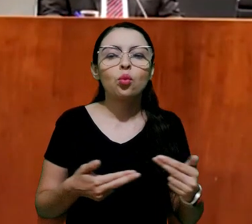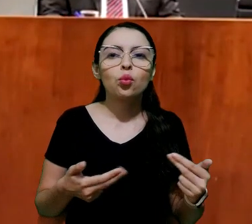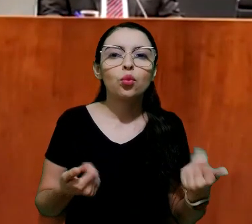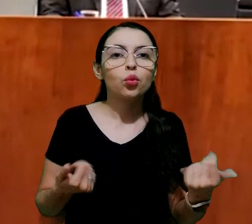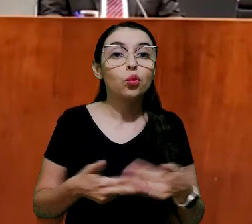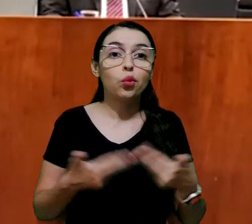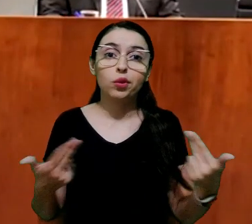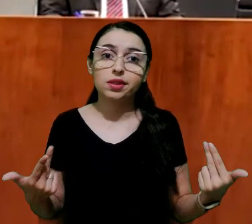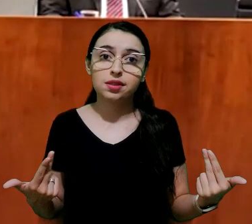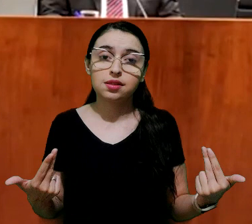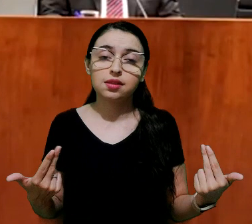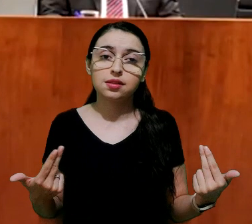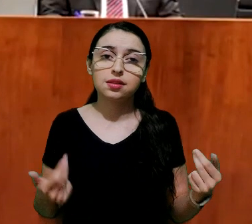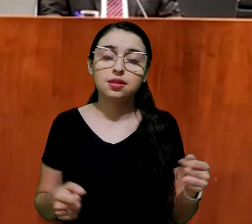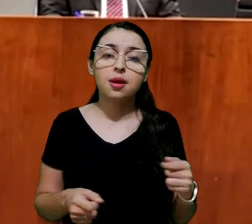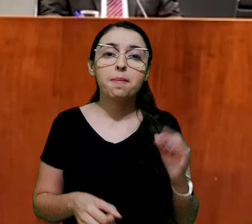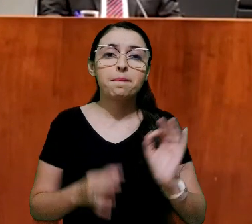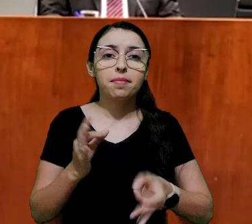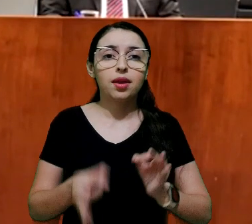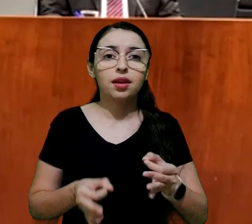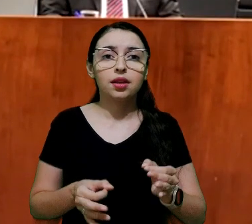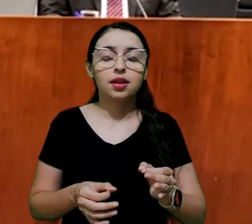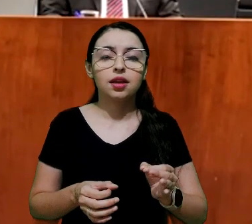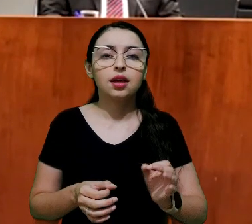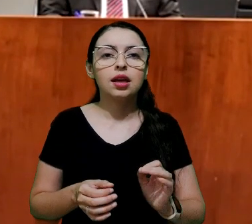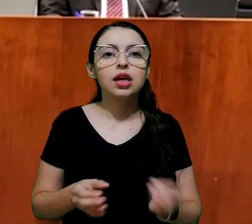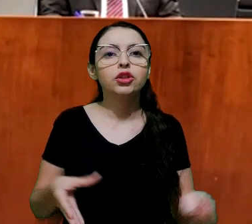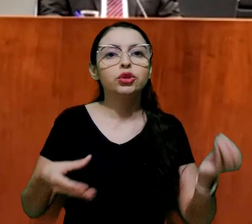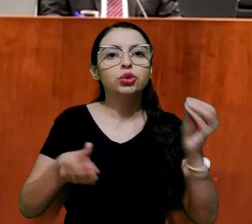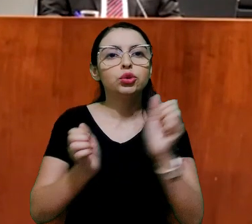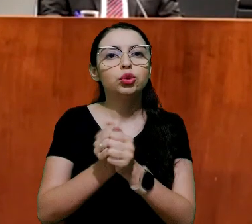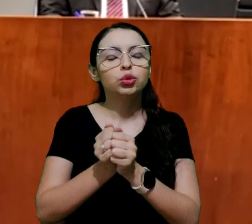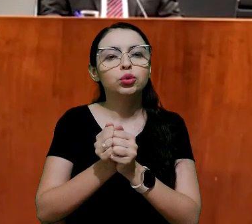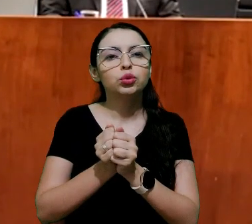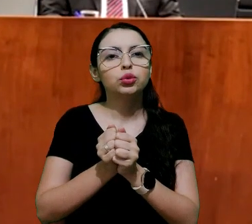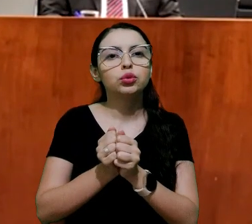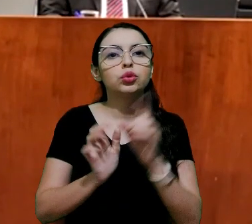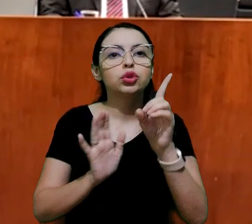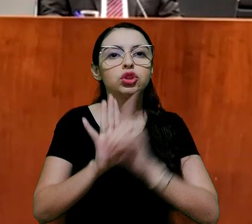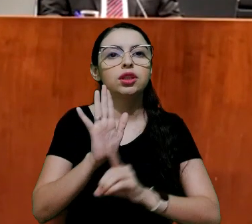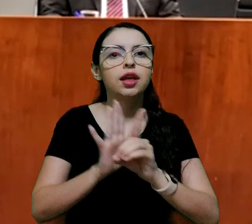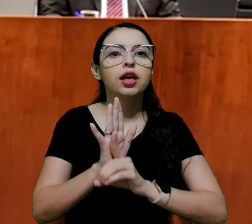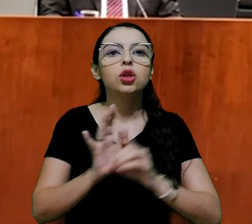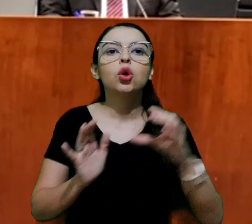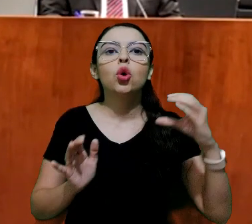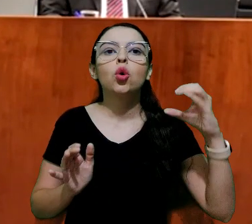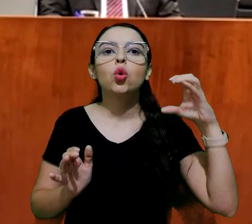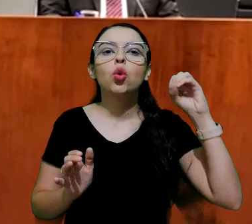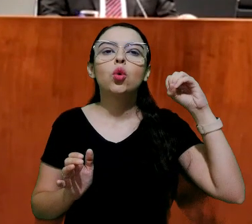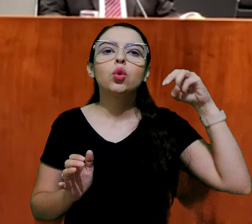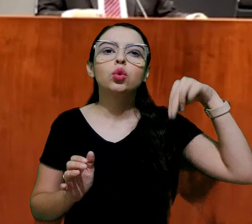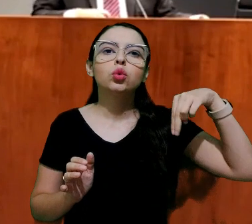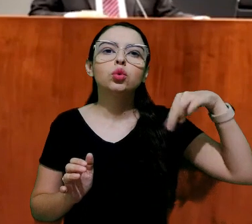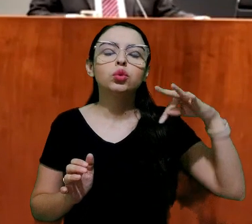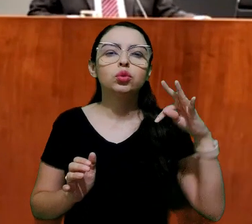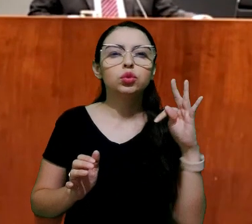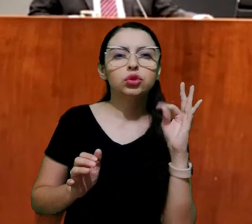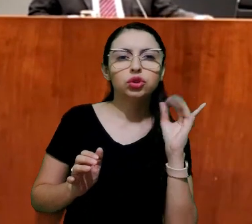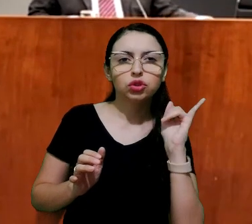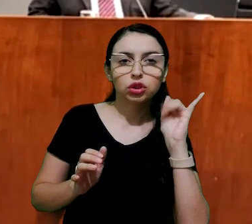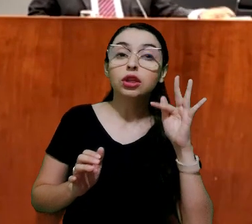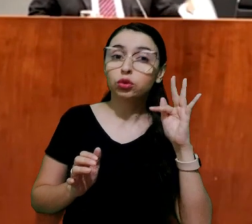imigre para o direito constitucional. Pode acontecer o ocaso da codificação. Haverá a